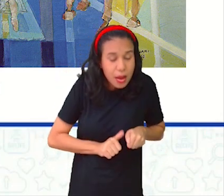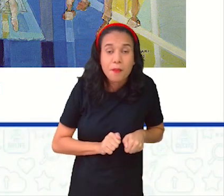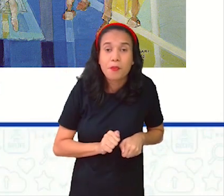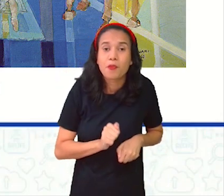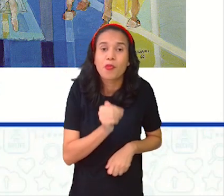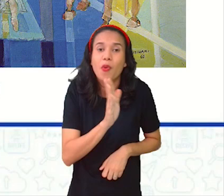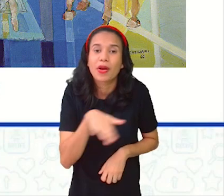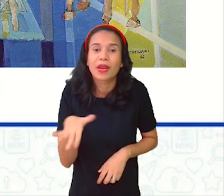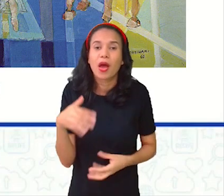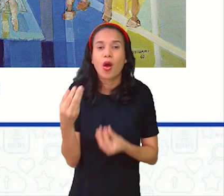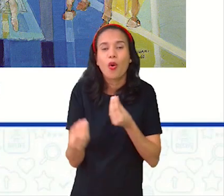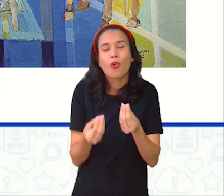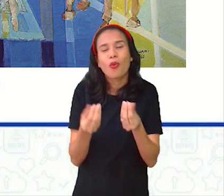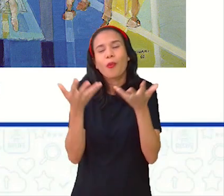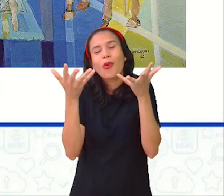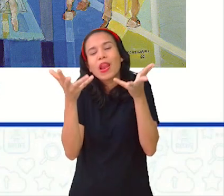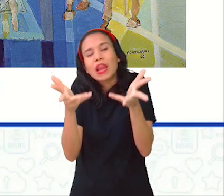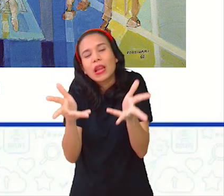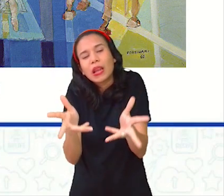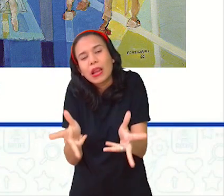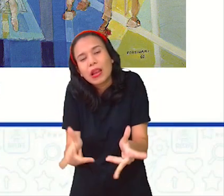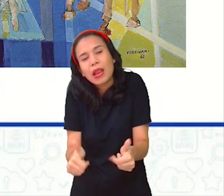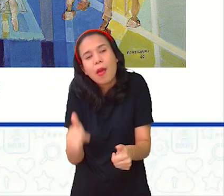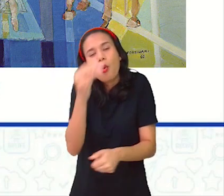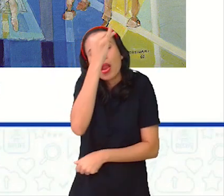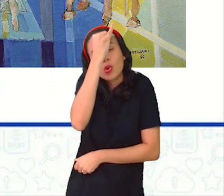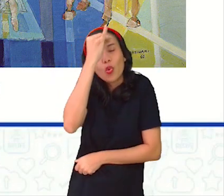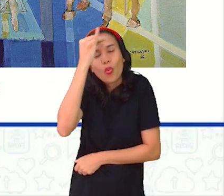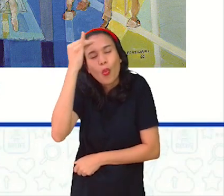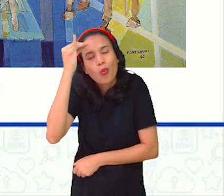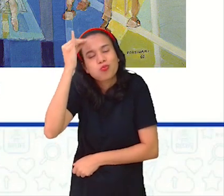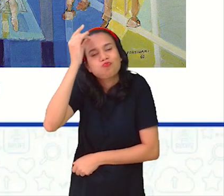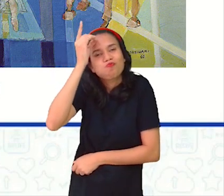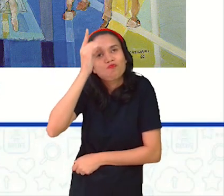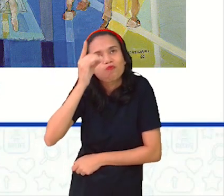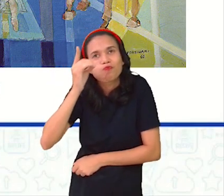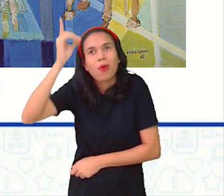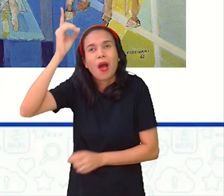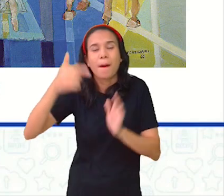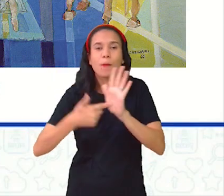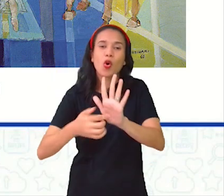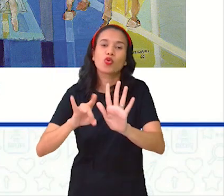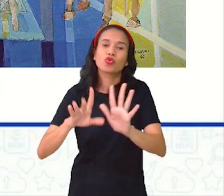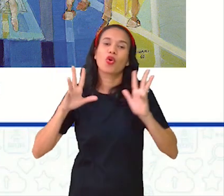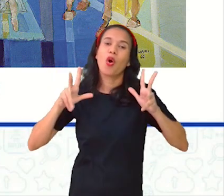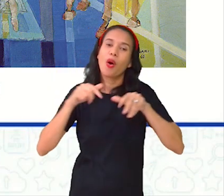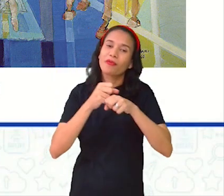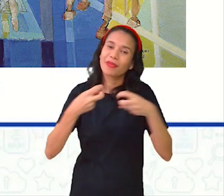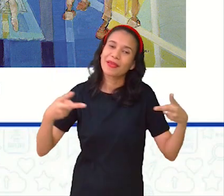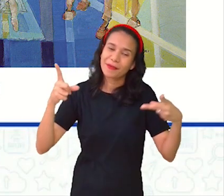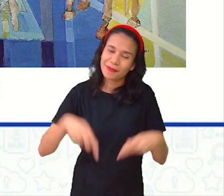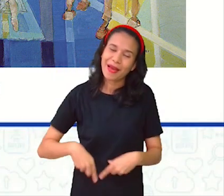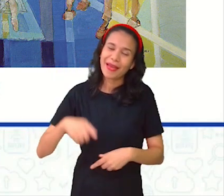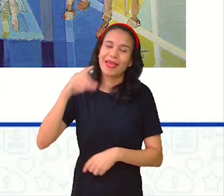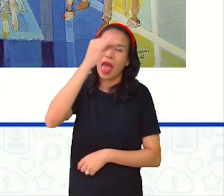esse lado mais puro da inocência, da divindade, né, e aí ele deixou apenas os animais que são inocentes,